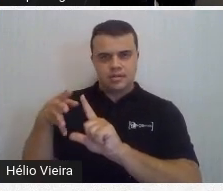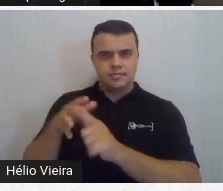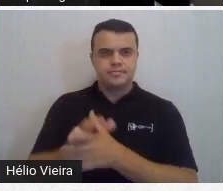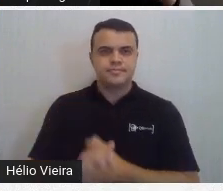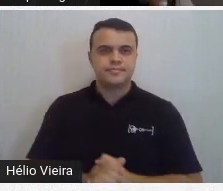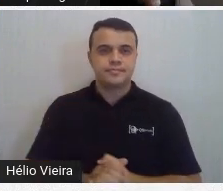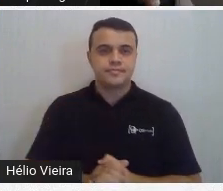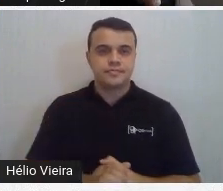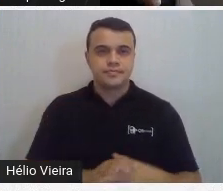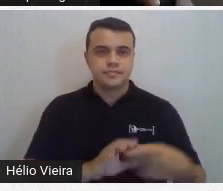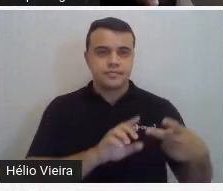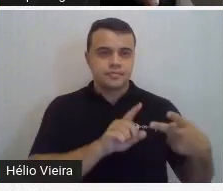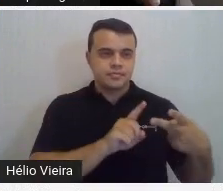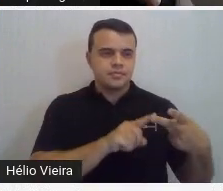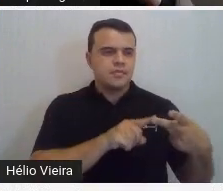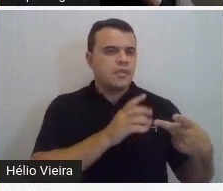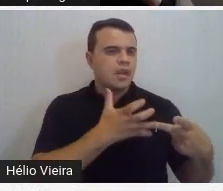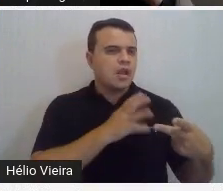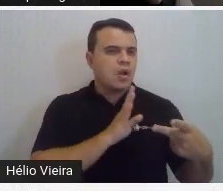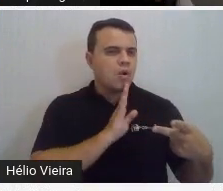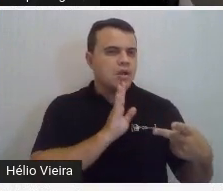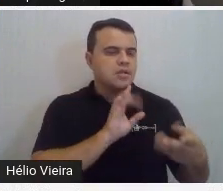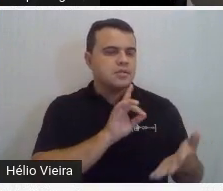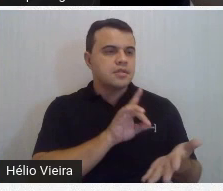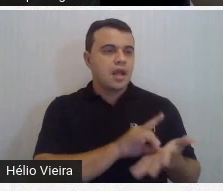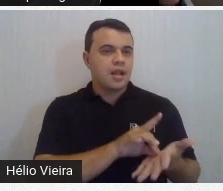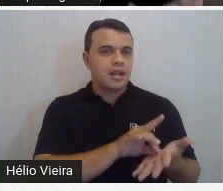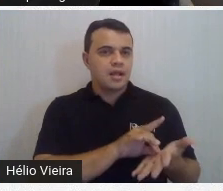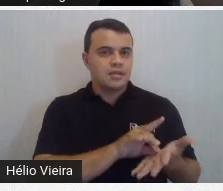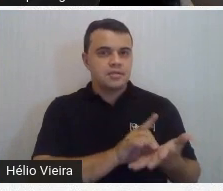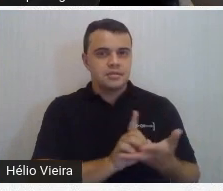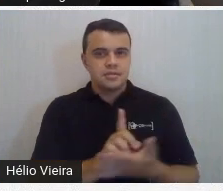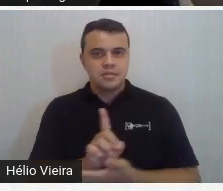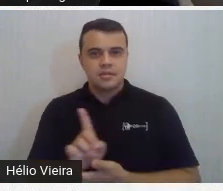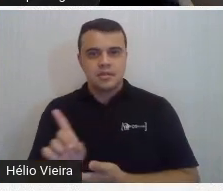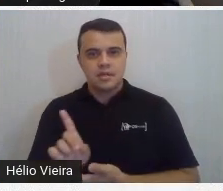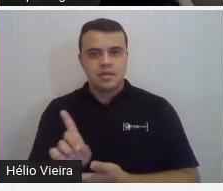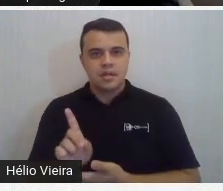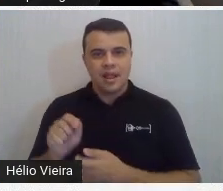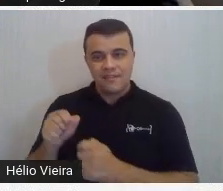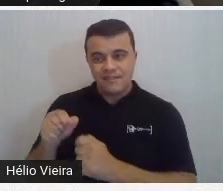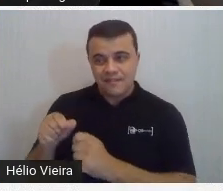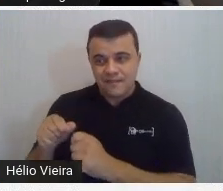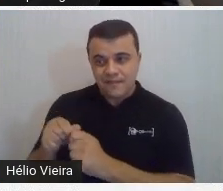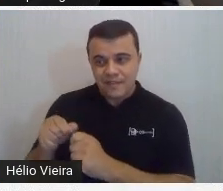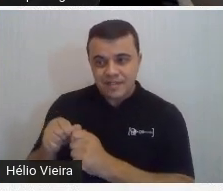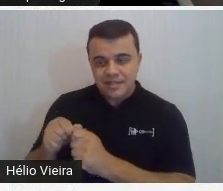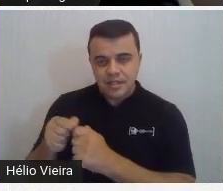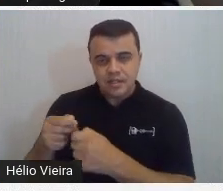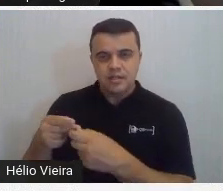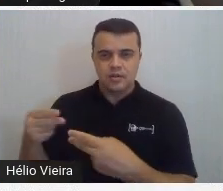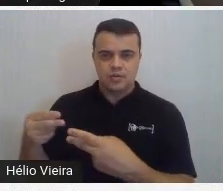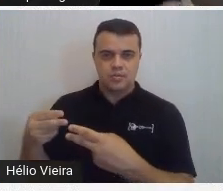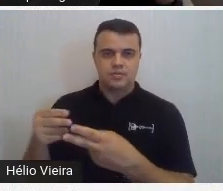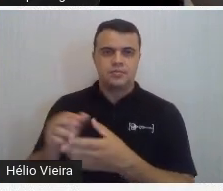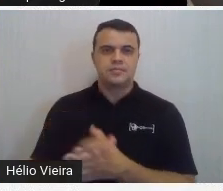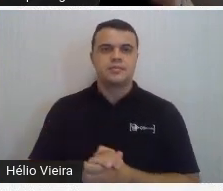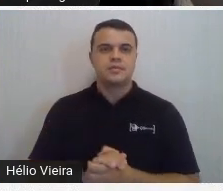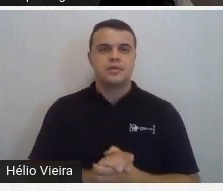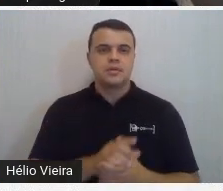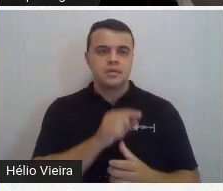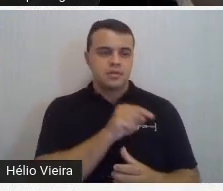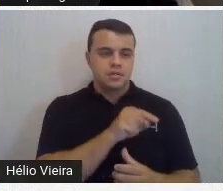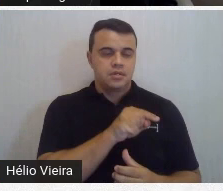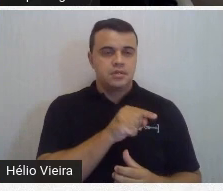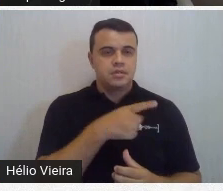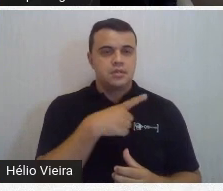O impressionismo busca conhecer a realidade, o expressionismo quer agir diante da realidade. O